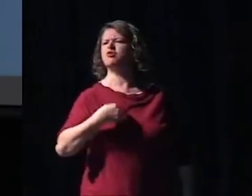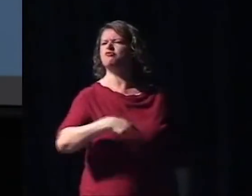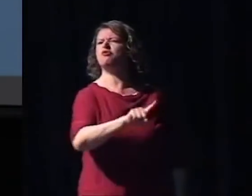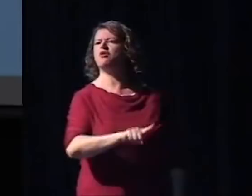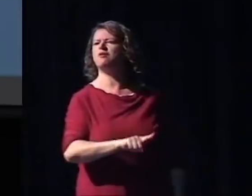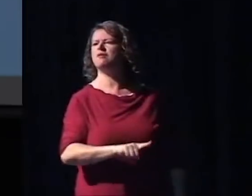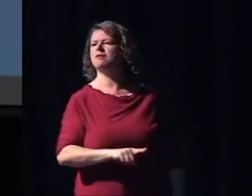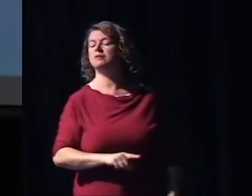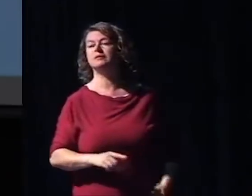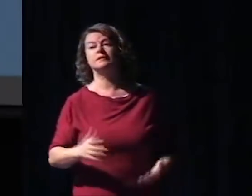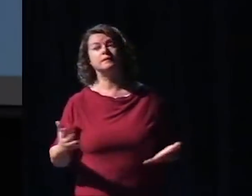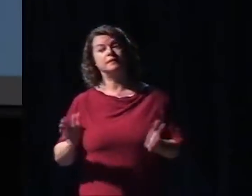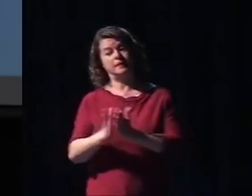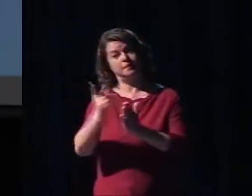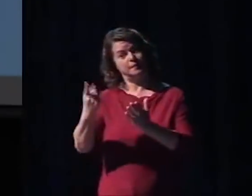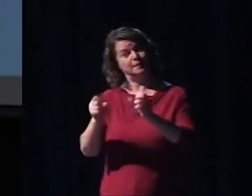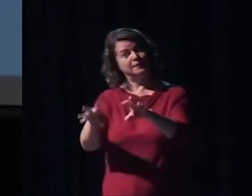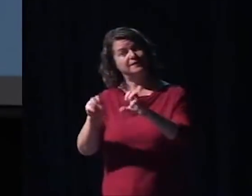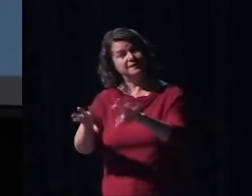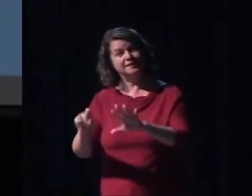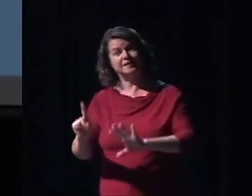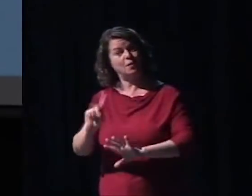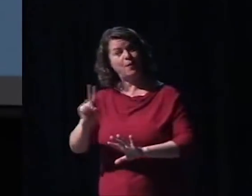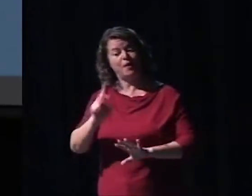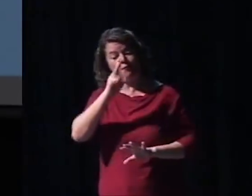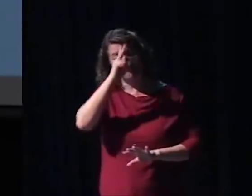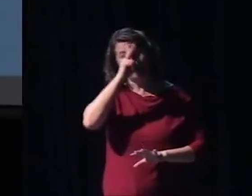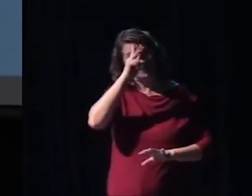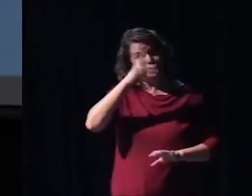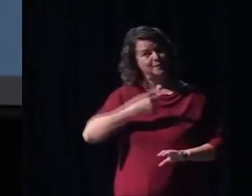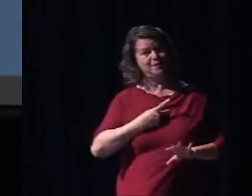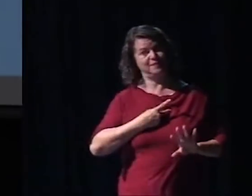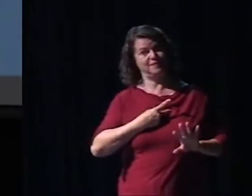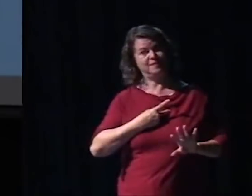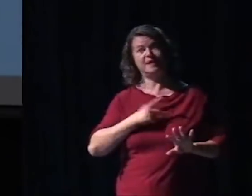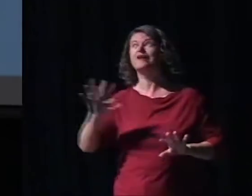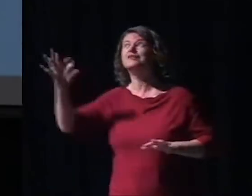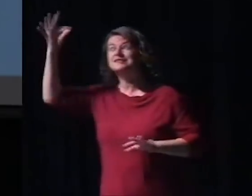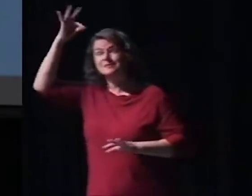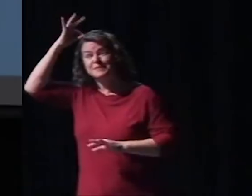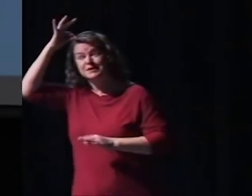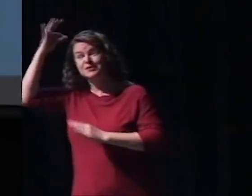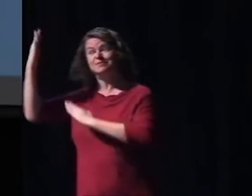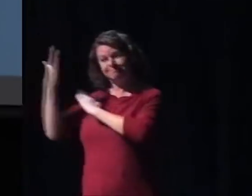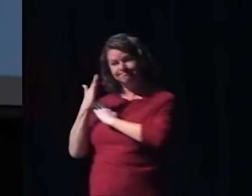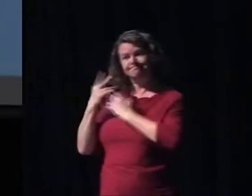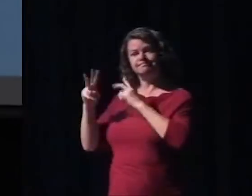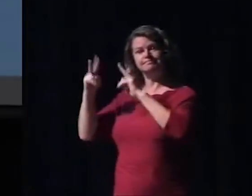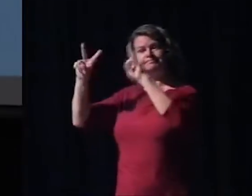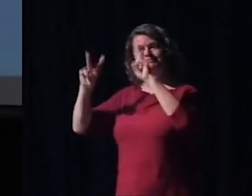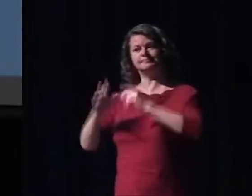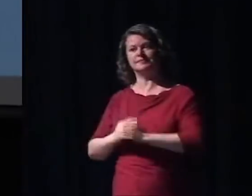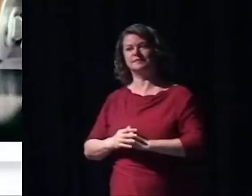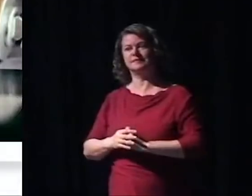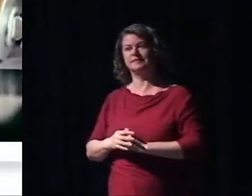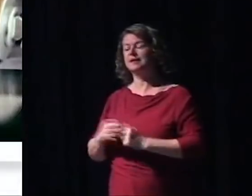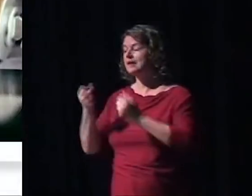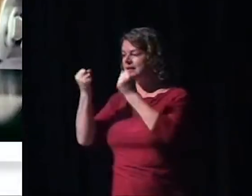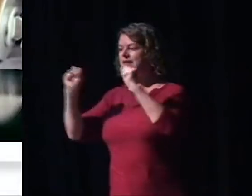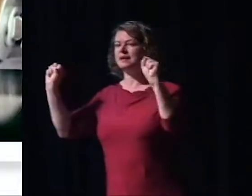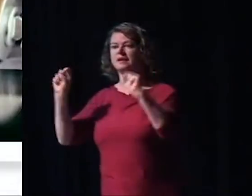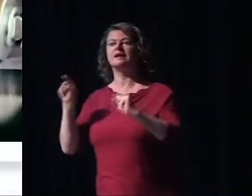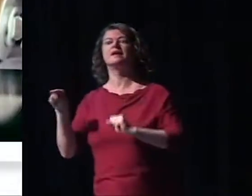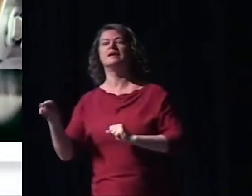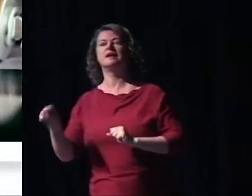espírito. Esse homem, ele vai se meter com iniquidade. Oséias 4,